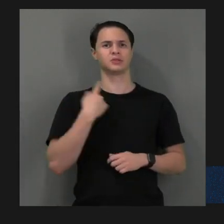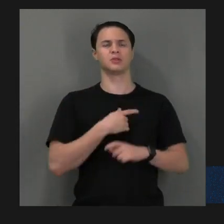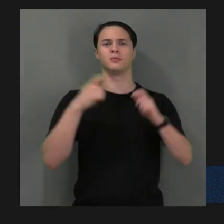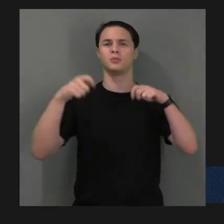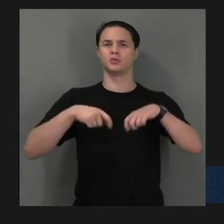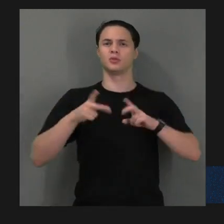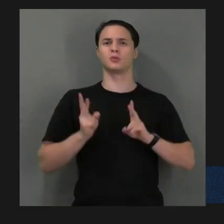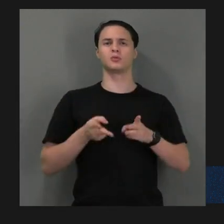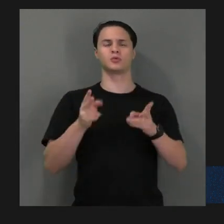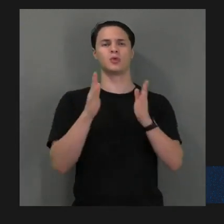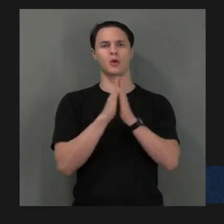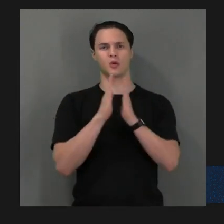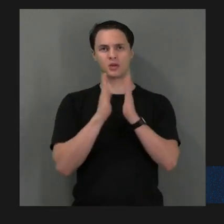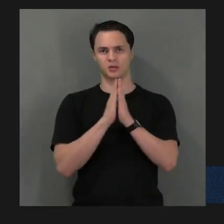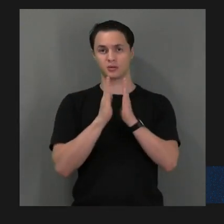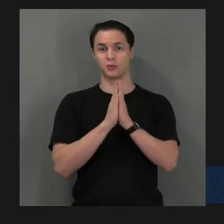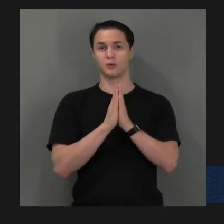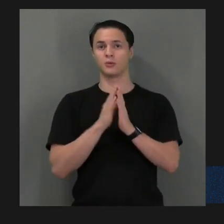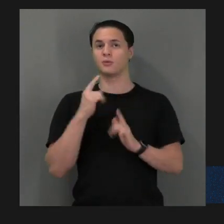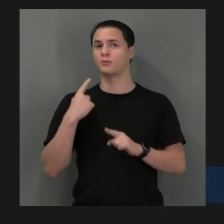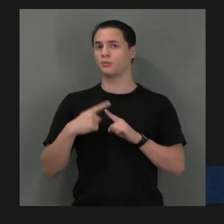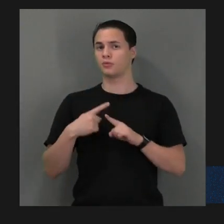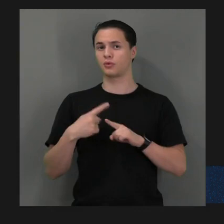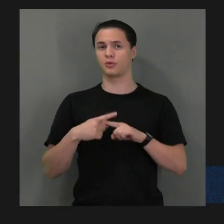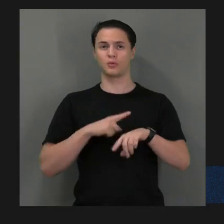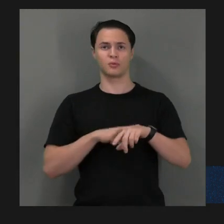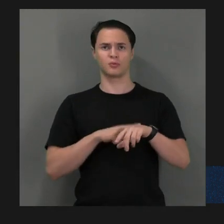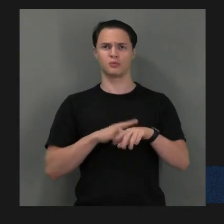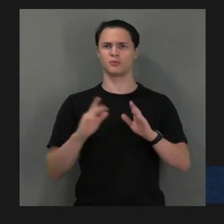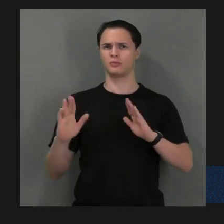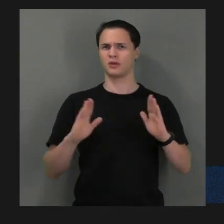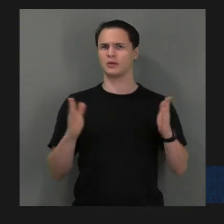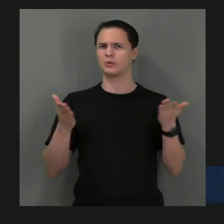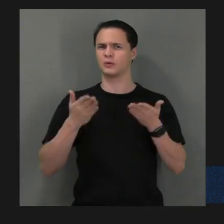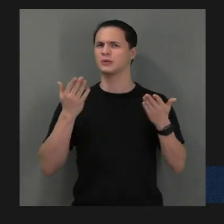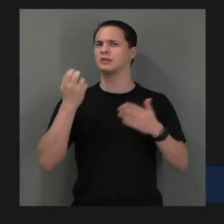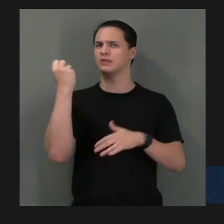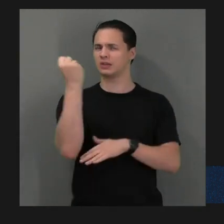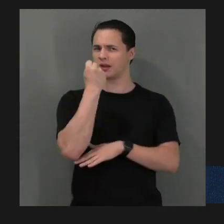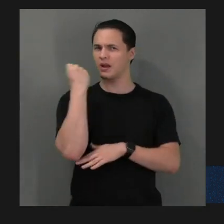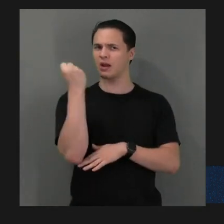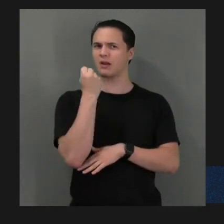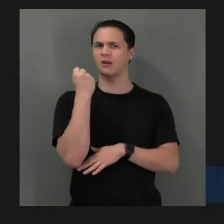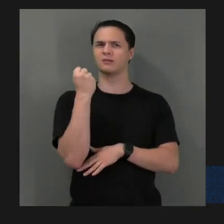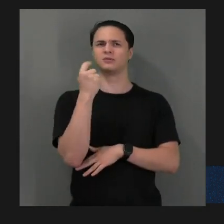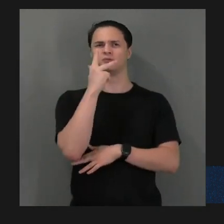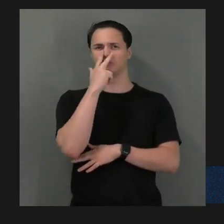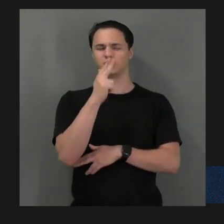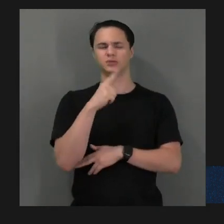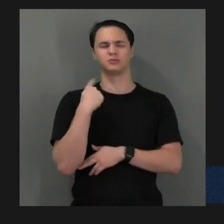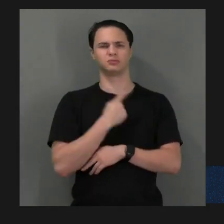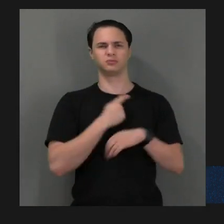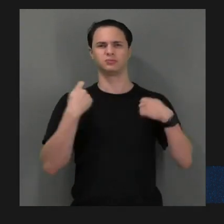em orações, né? Porque o momento é grave da humanidade, é uma